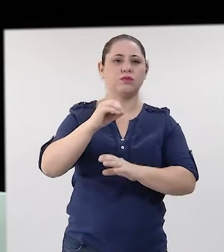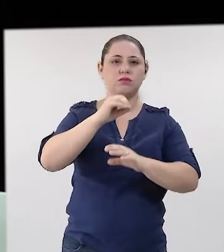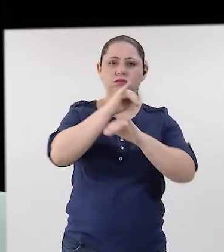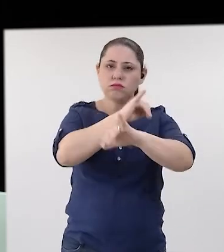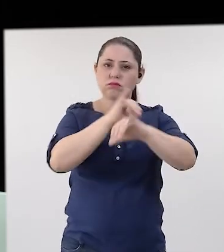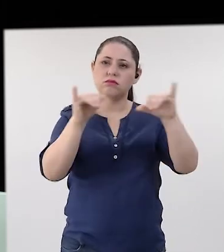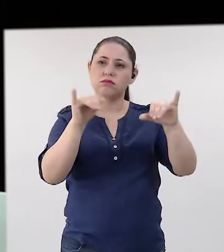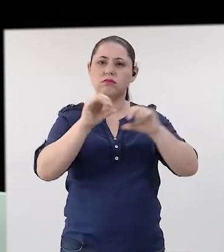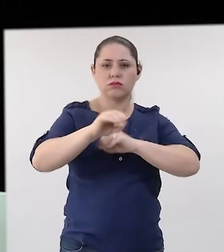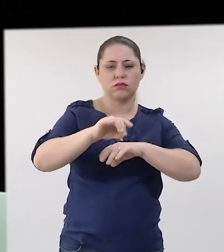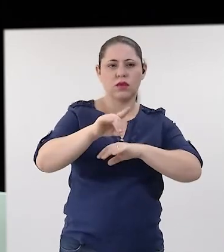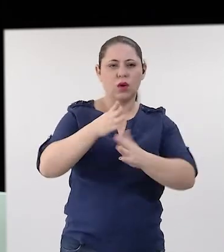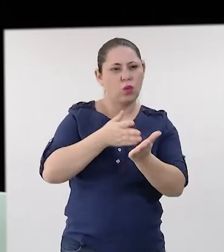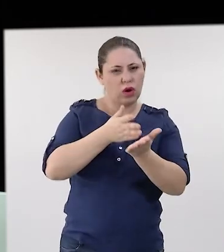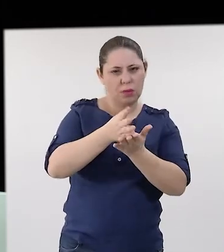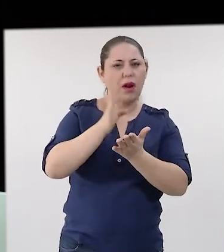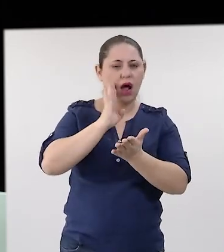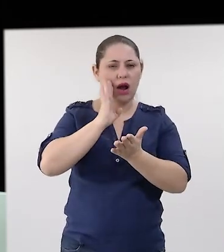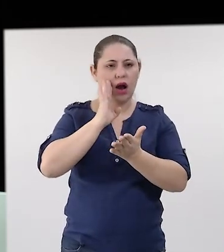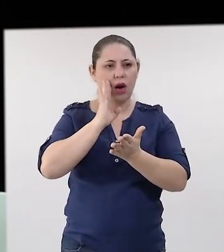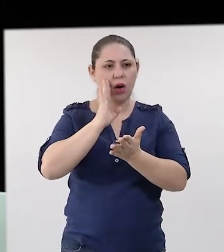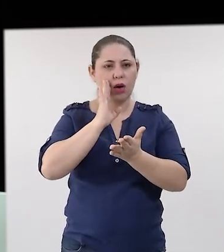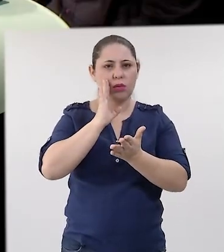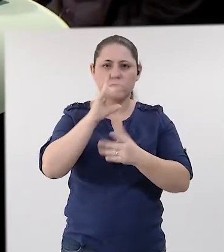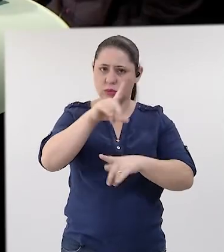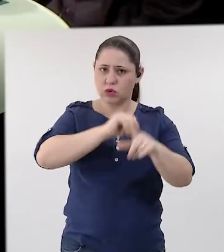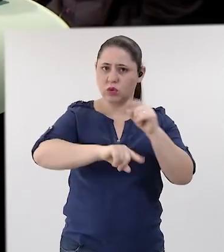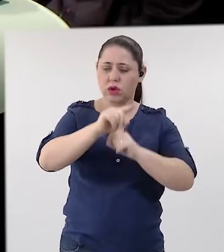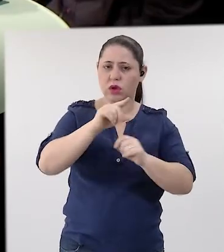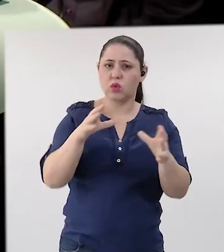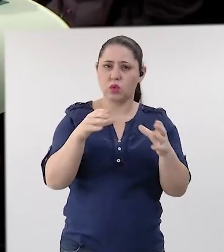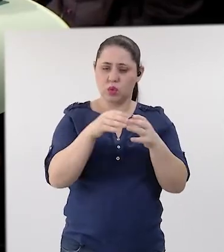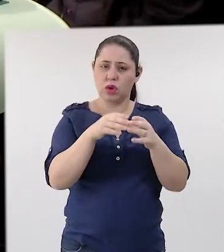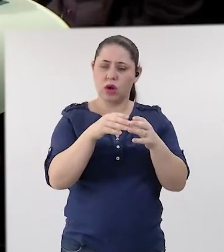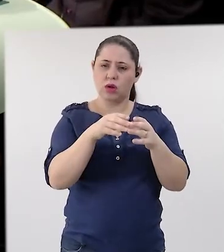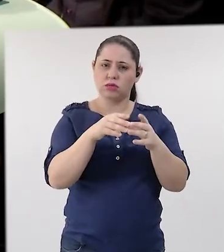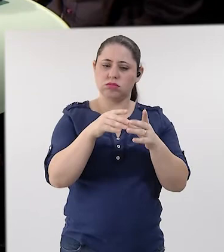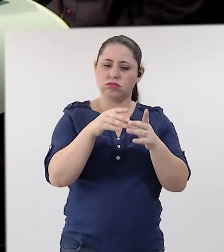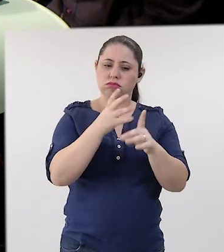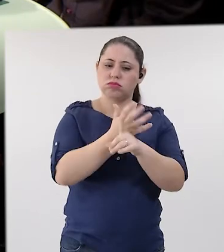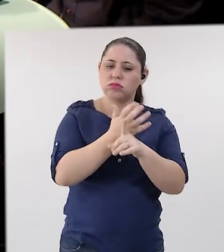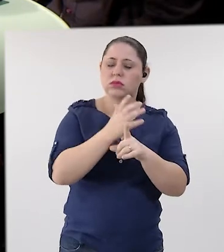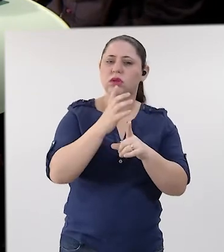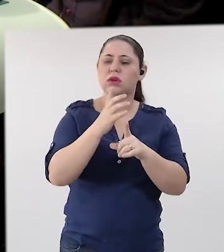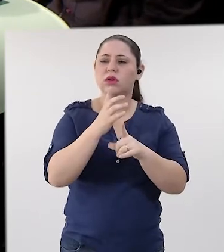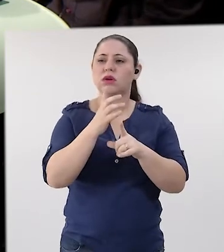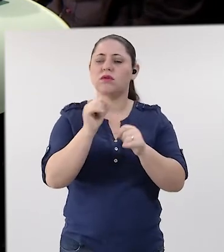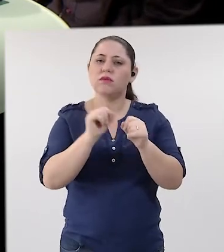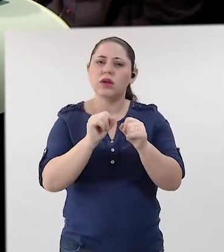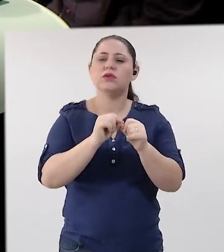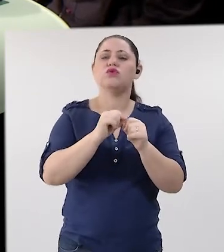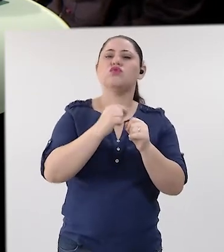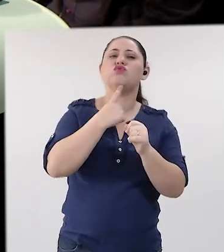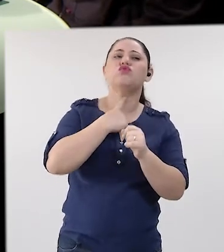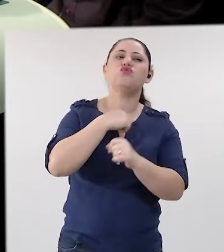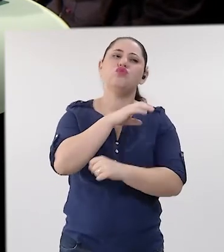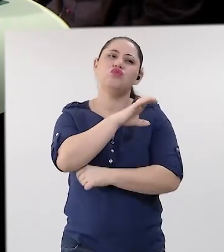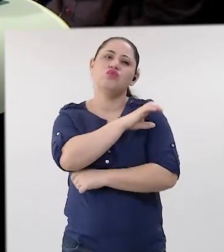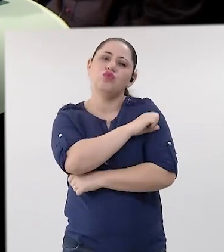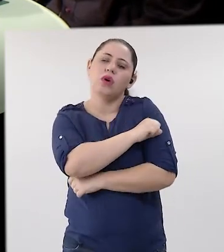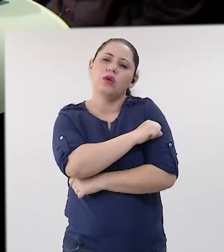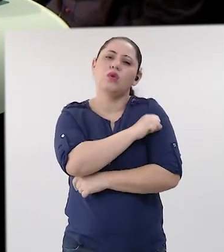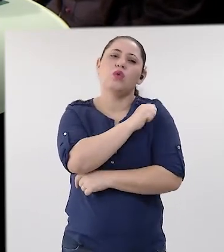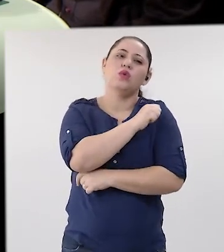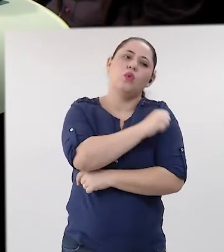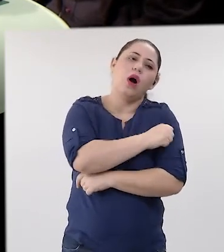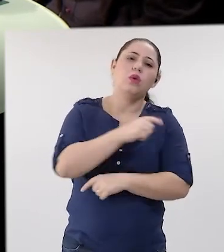educação. Esse é um caminho legal para se tomar, especialmente nessa área? Você acha que envolve os estudantes? Teve algum tipo